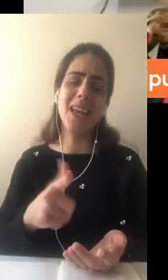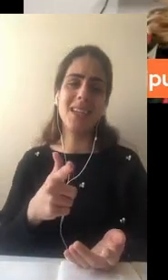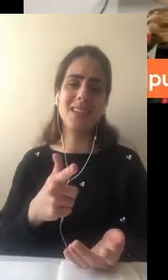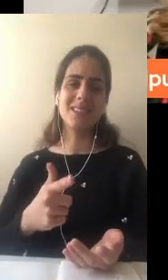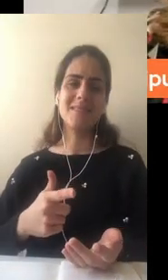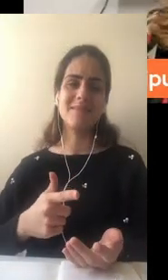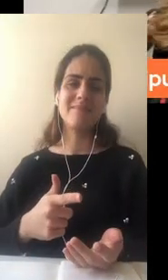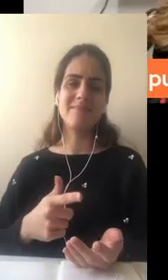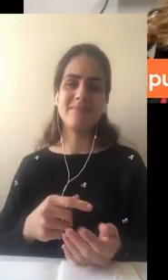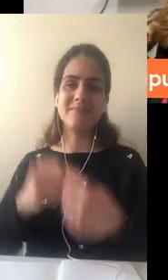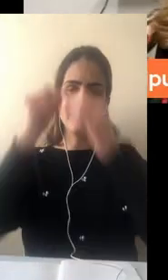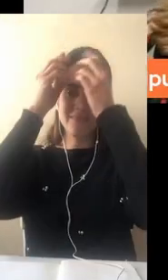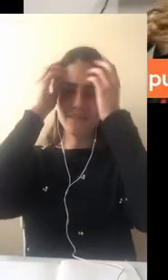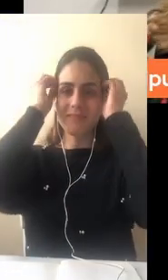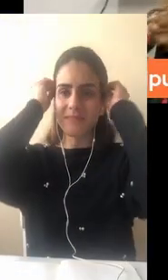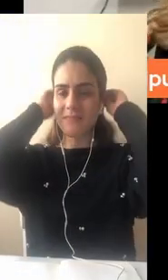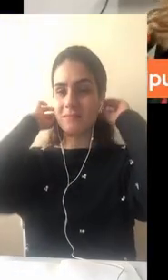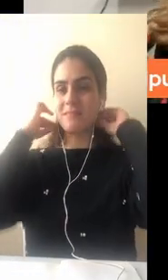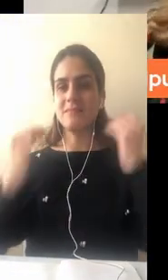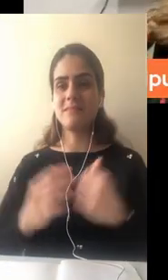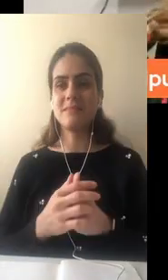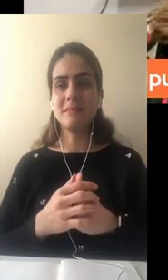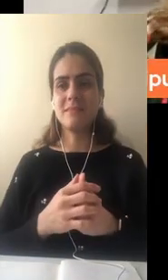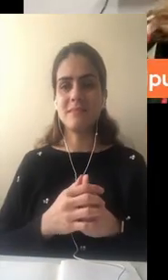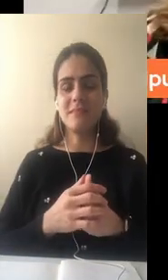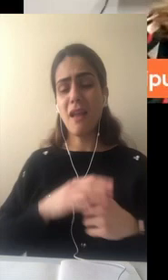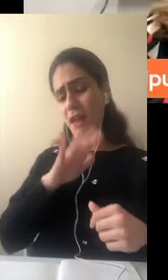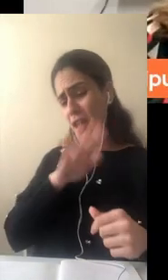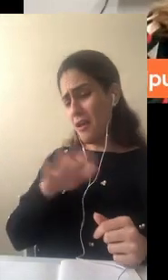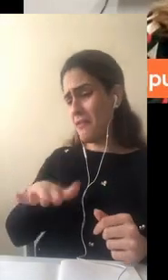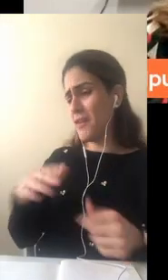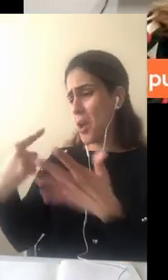os pais se expressam. Posso ir?